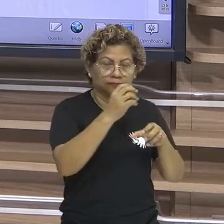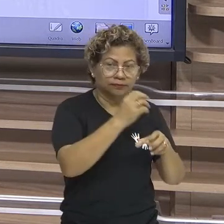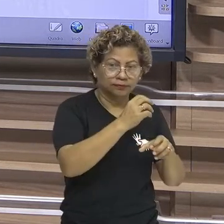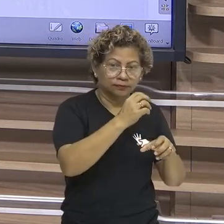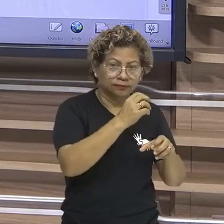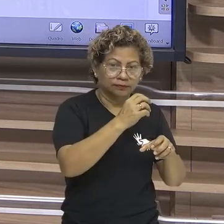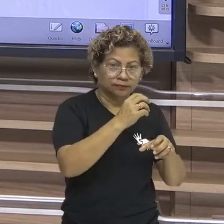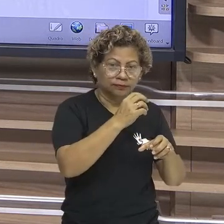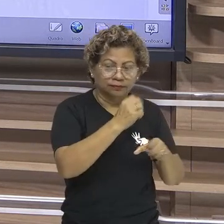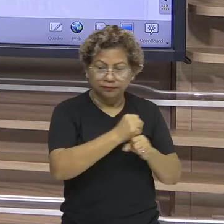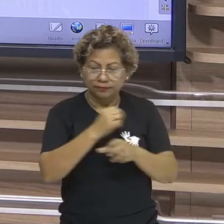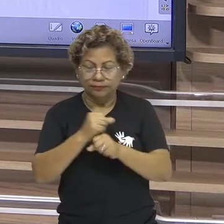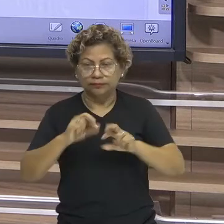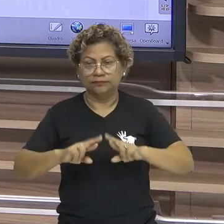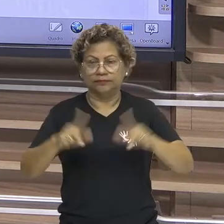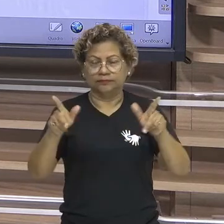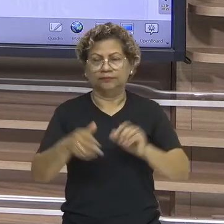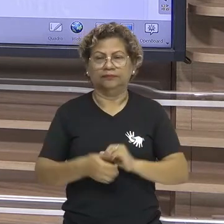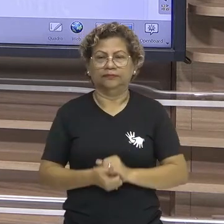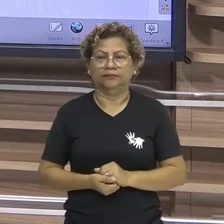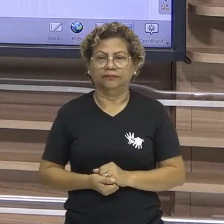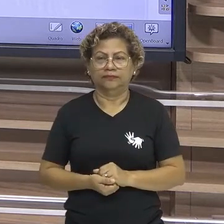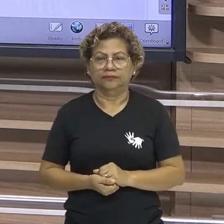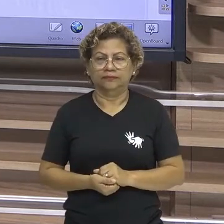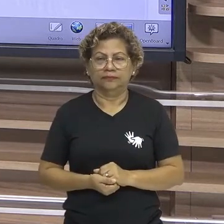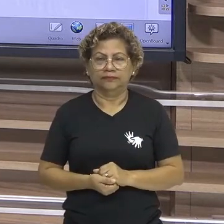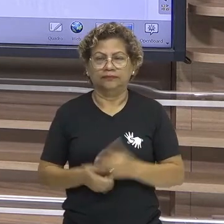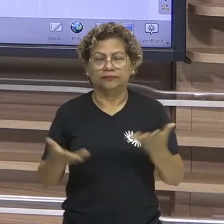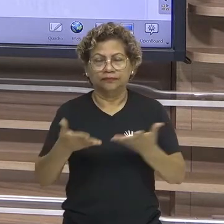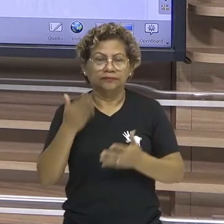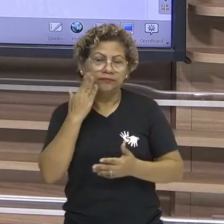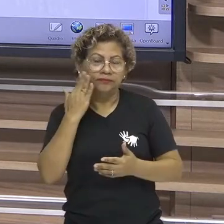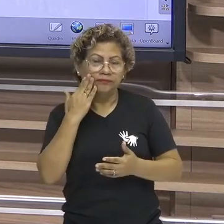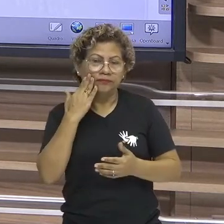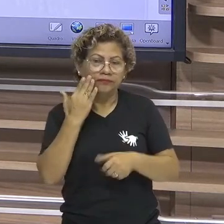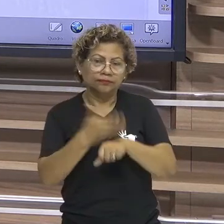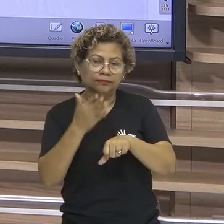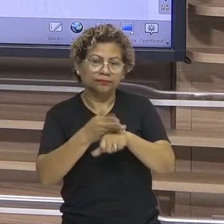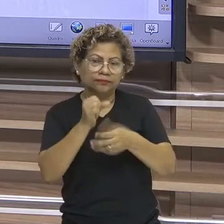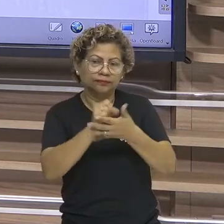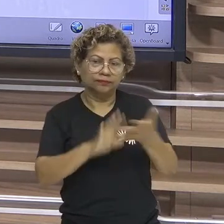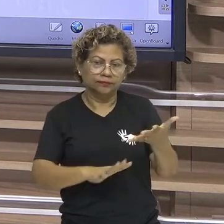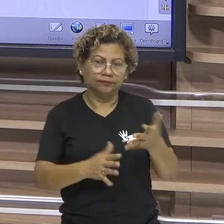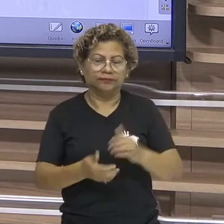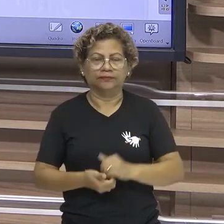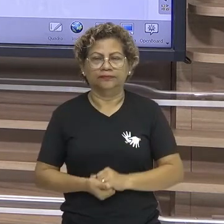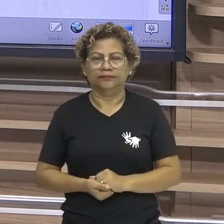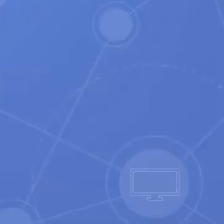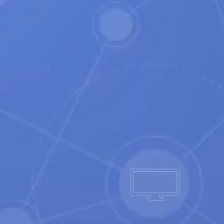graus entre si. Agora, pessoal, nós vamos para a nossa dinâmica local interativa.